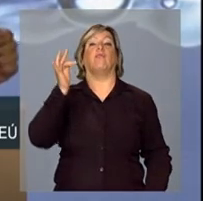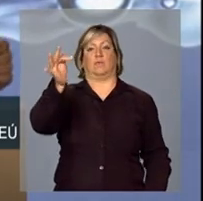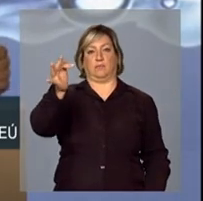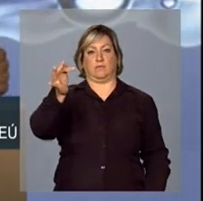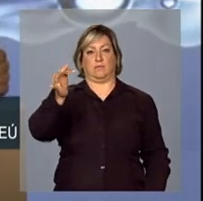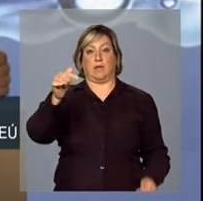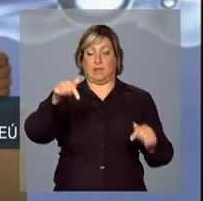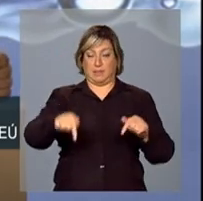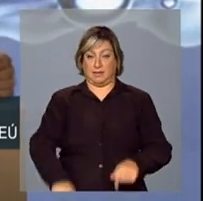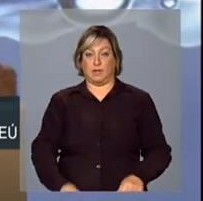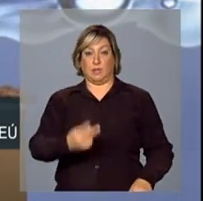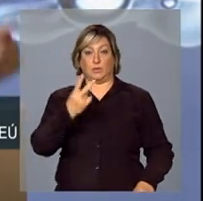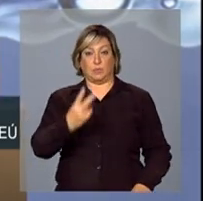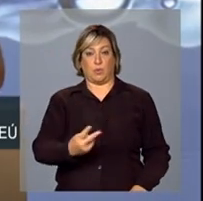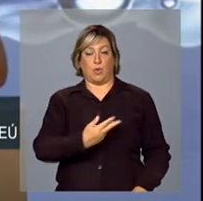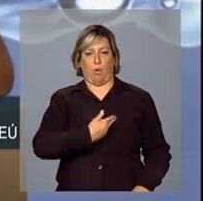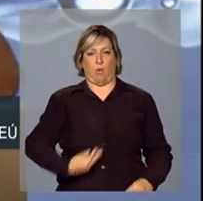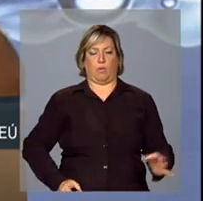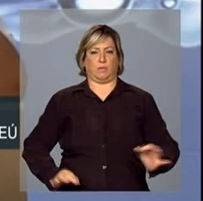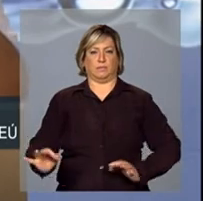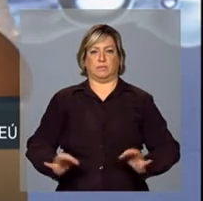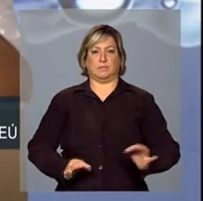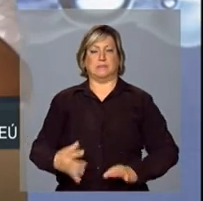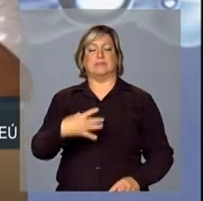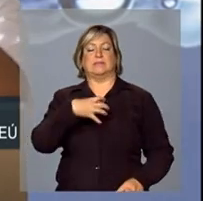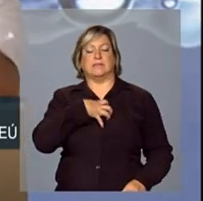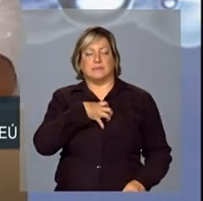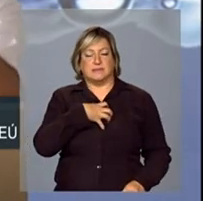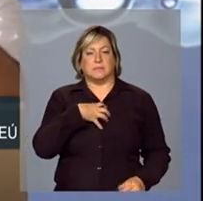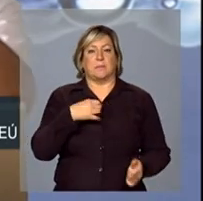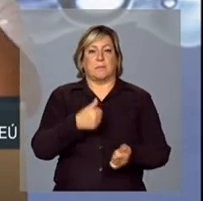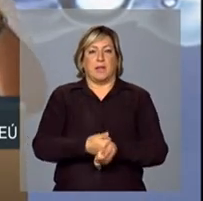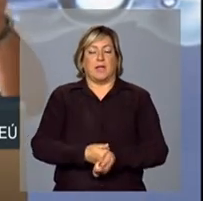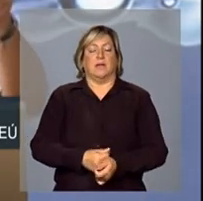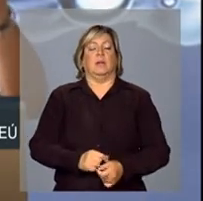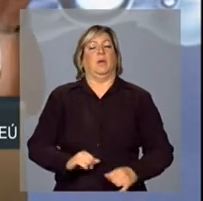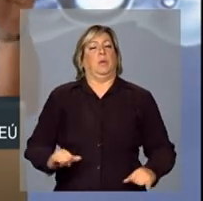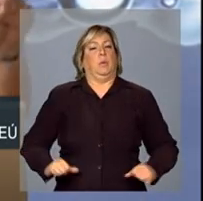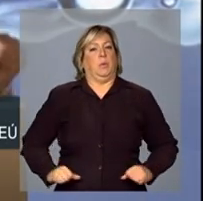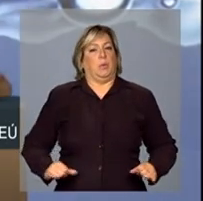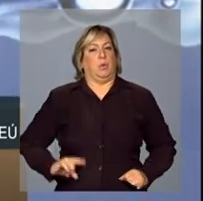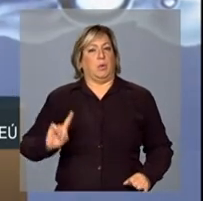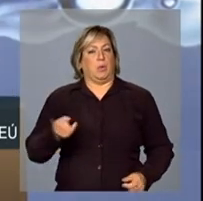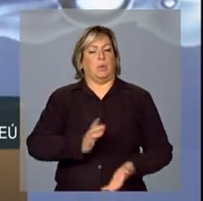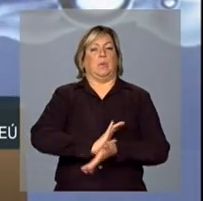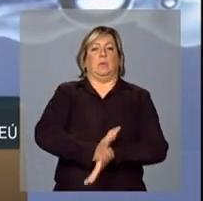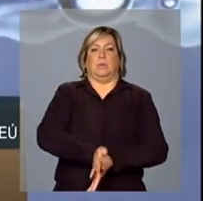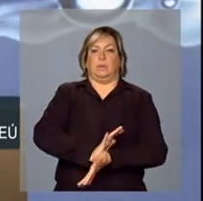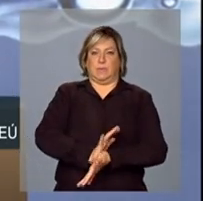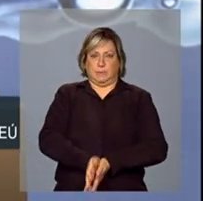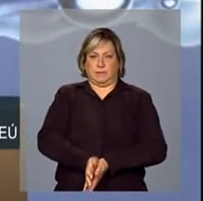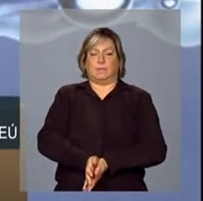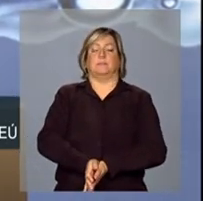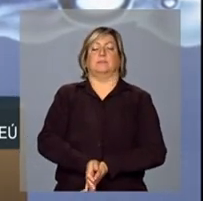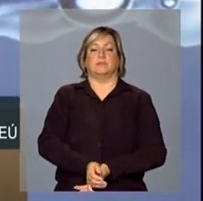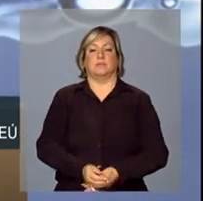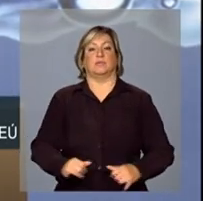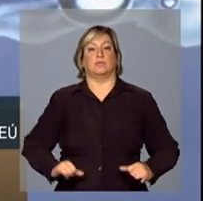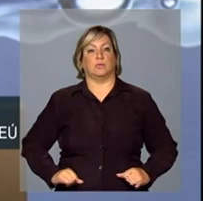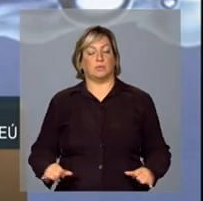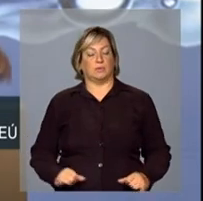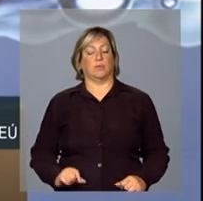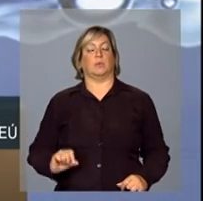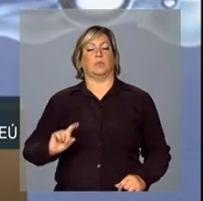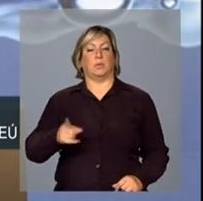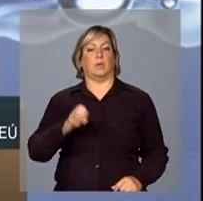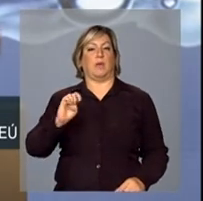dois governantes que sentiram de perto o gosto da intolerância e da discriminação fazem governos